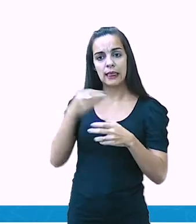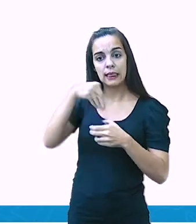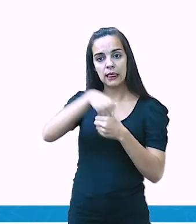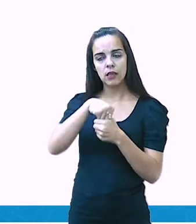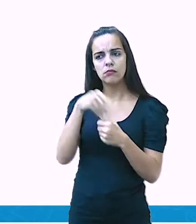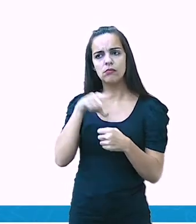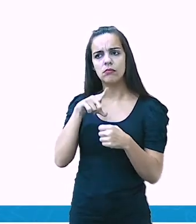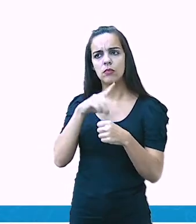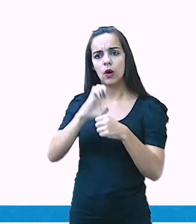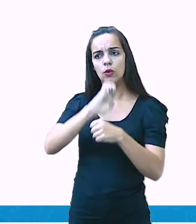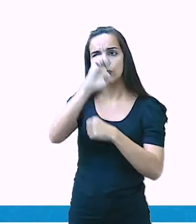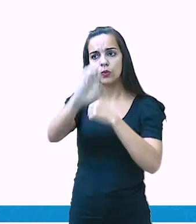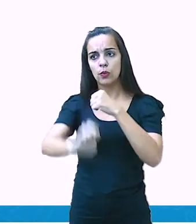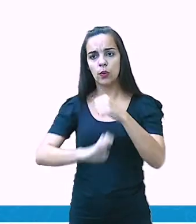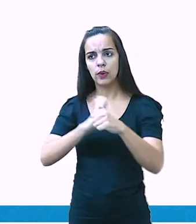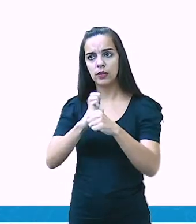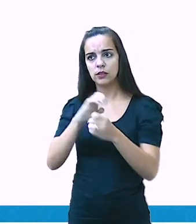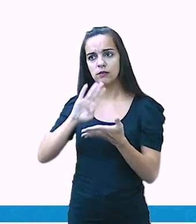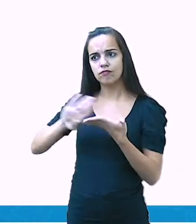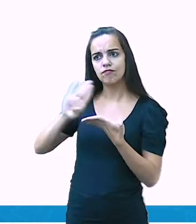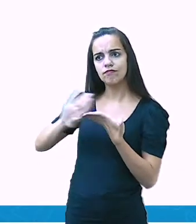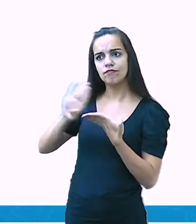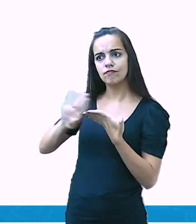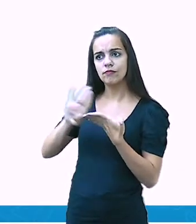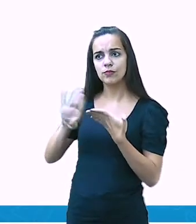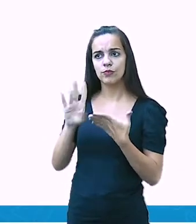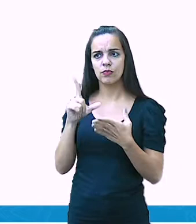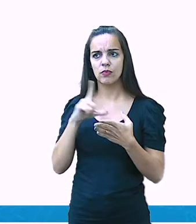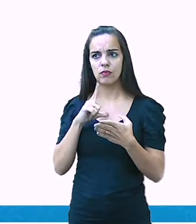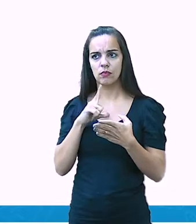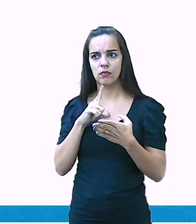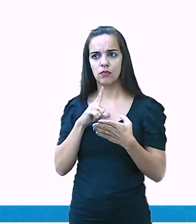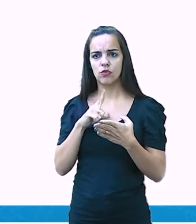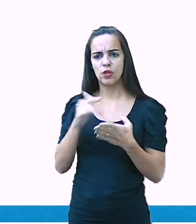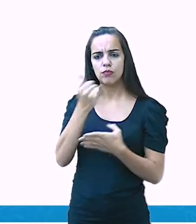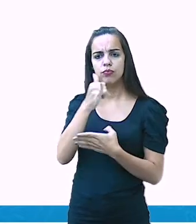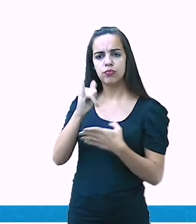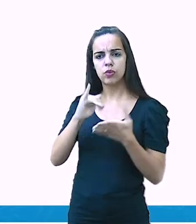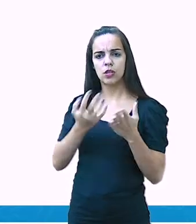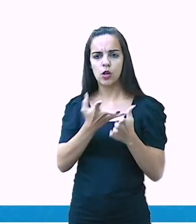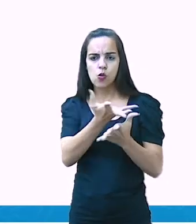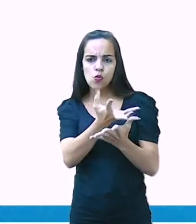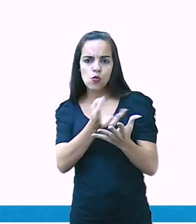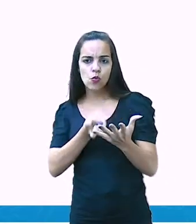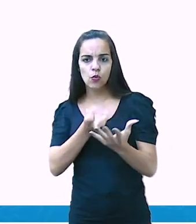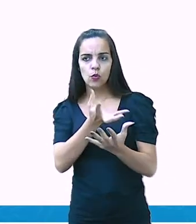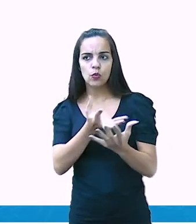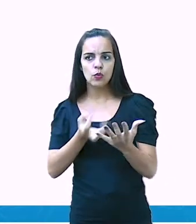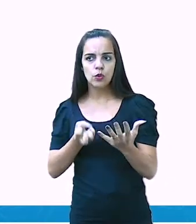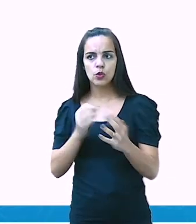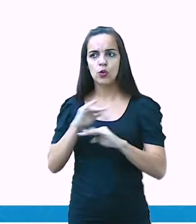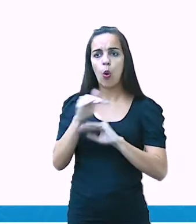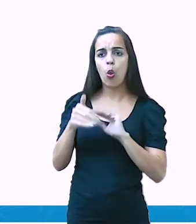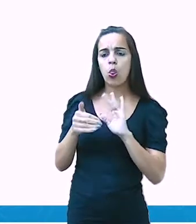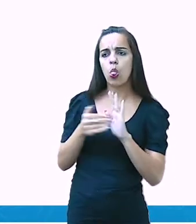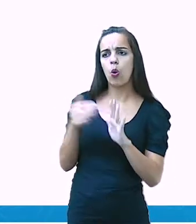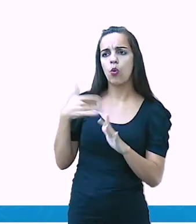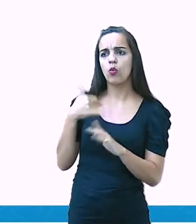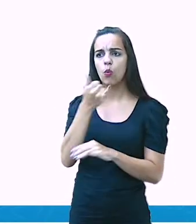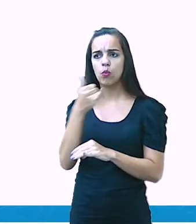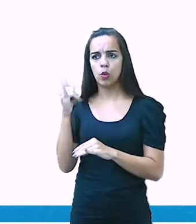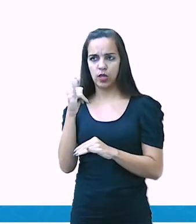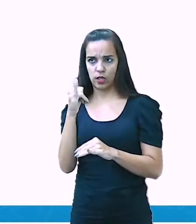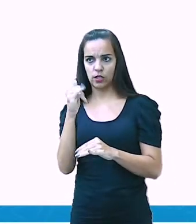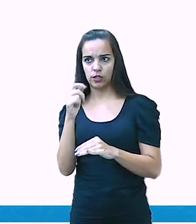elétrons girando nos níveis de energia. Lembram? K, L, M, N,